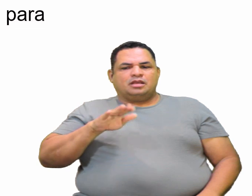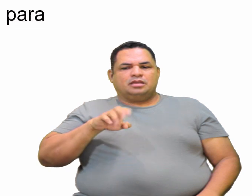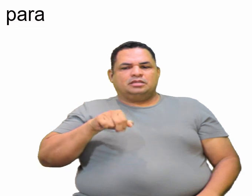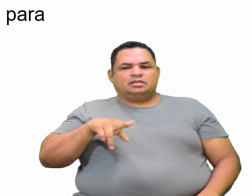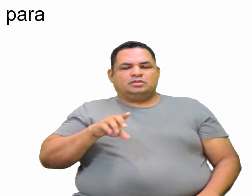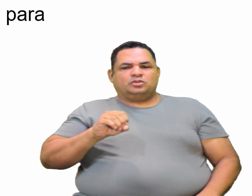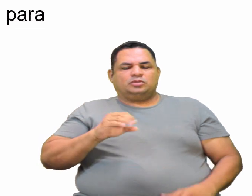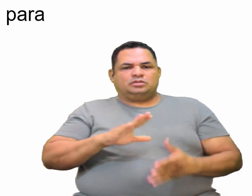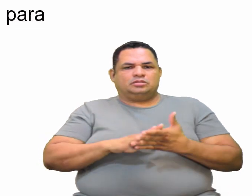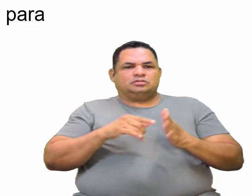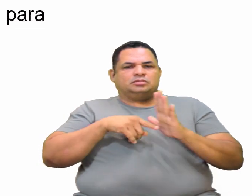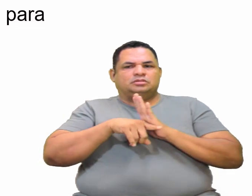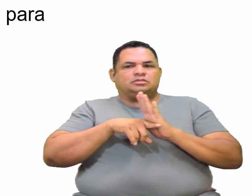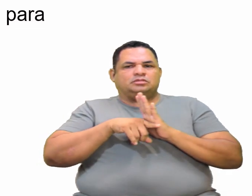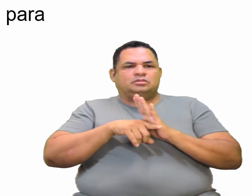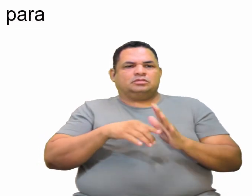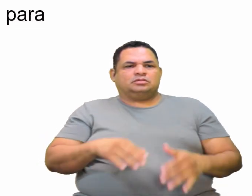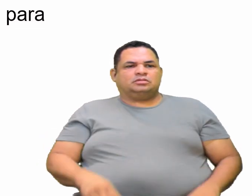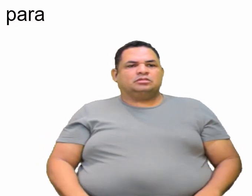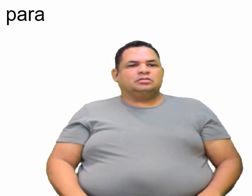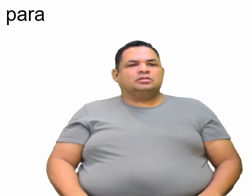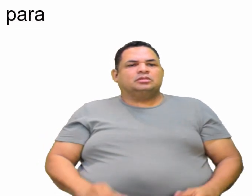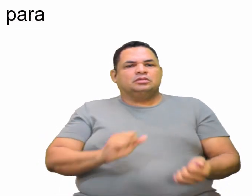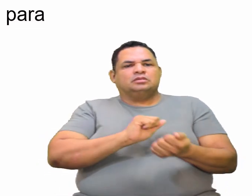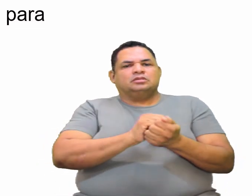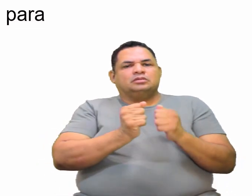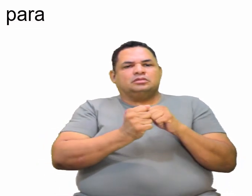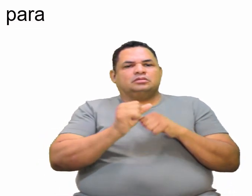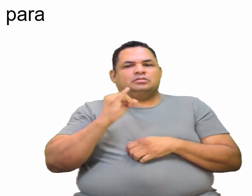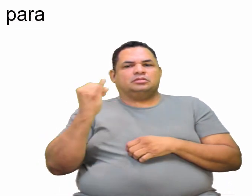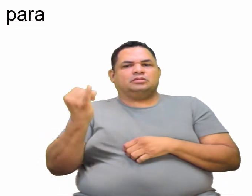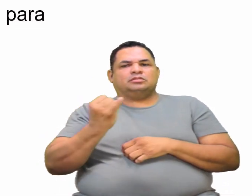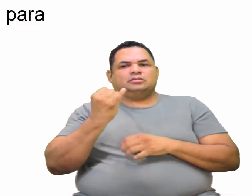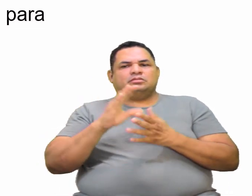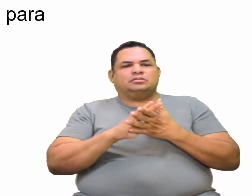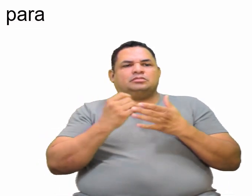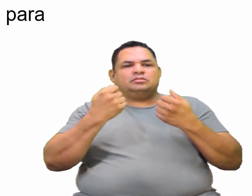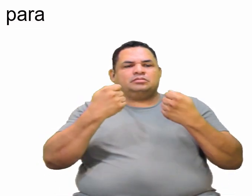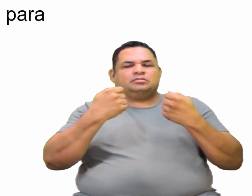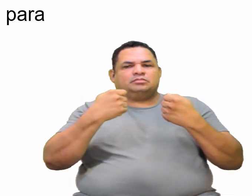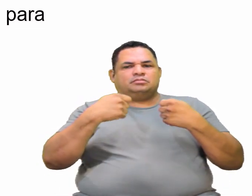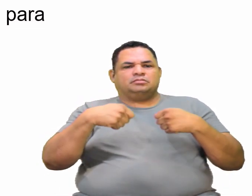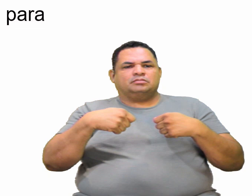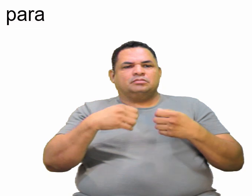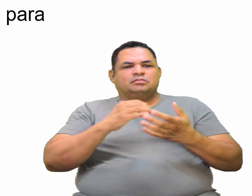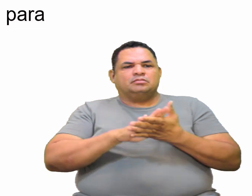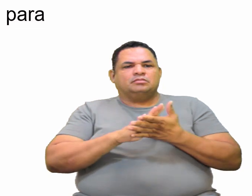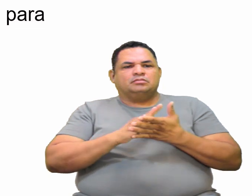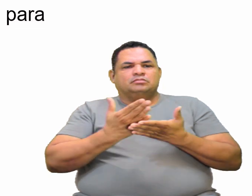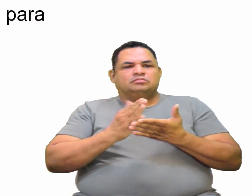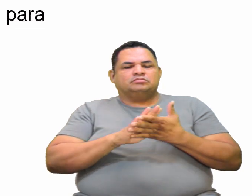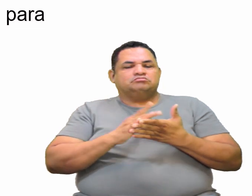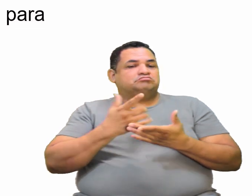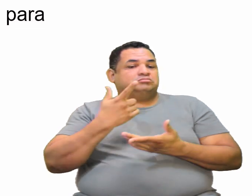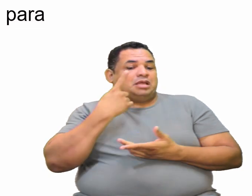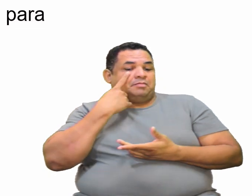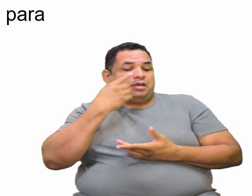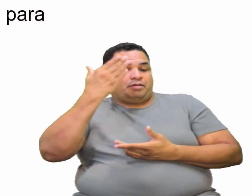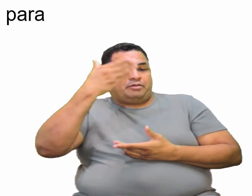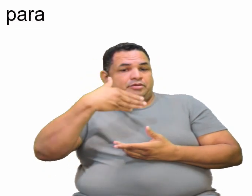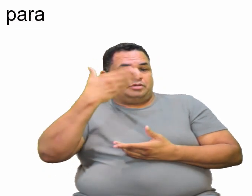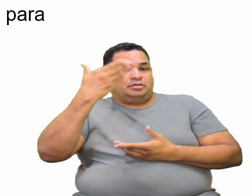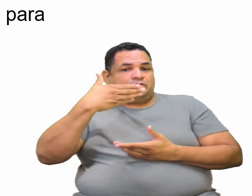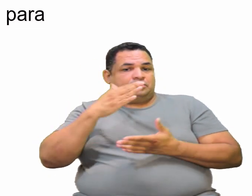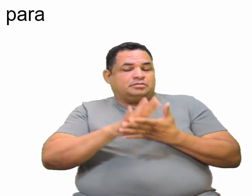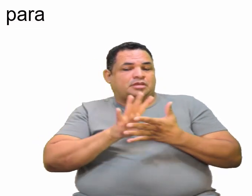Vamos analisar agora a próxima frase. A adaptação importante dos organismos ao que permite torná-los praticamente invisíveis aos